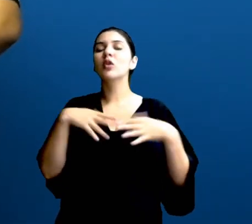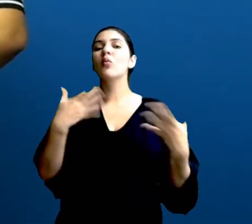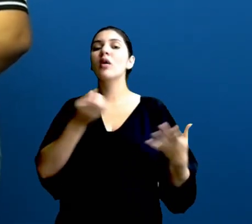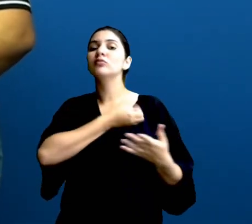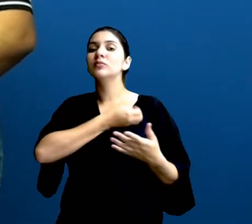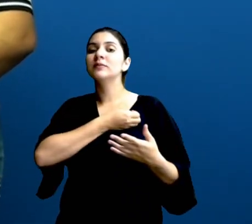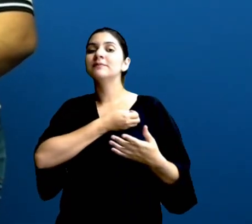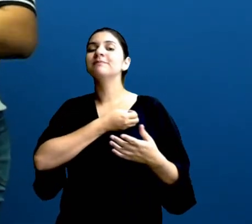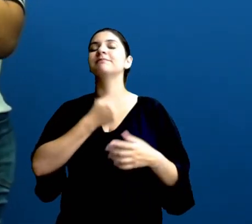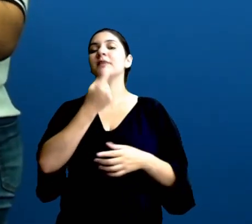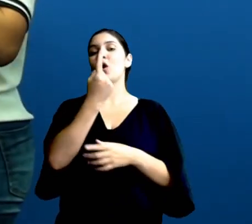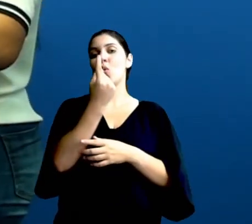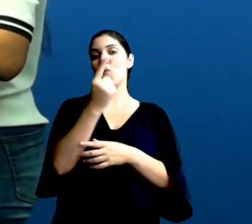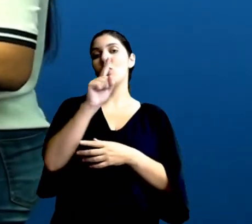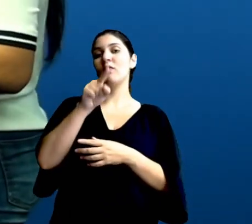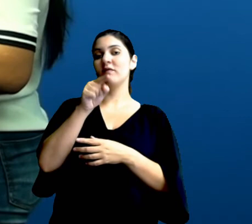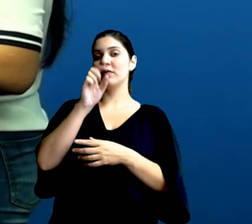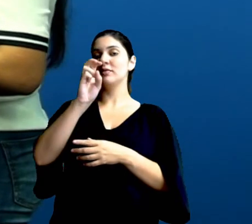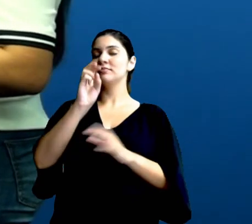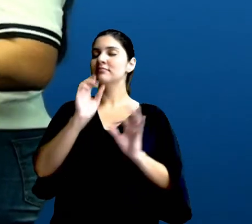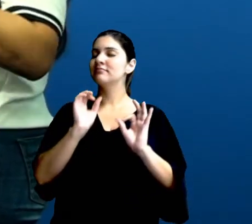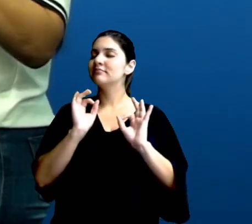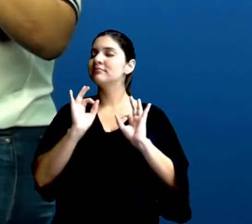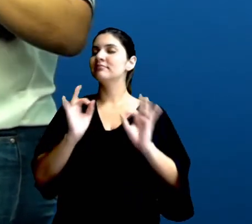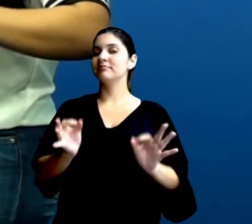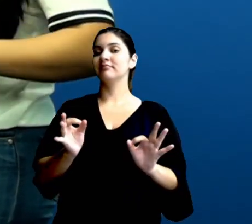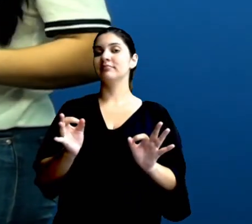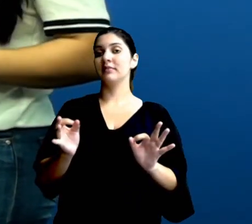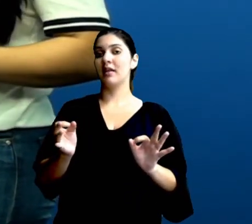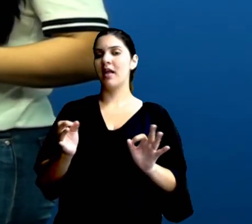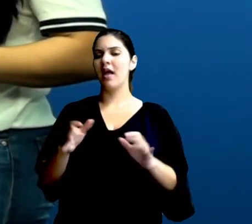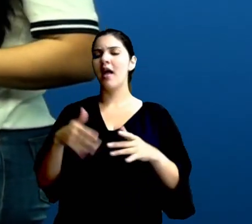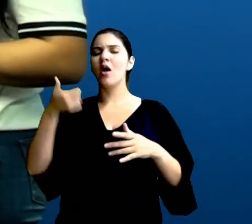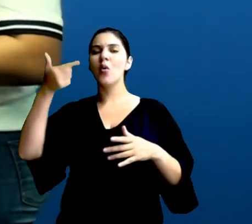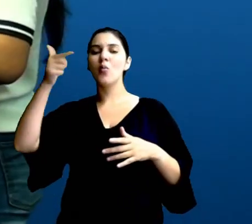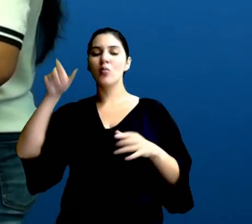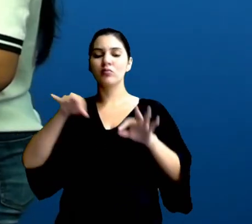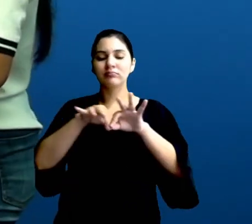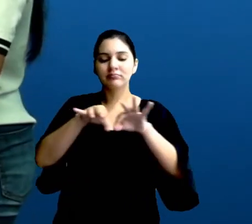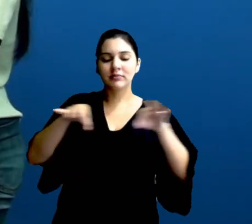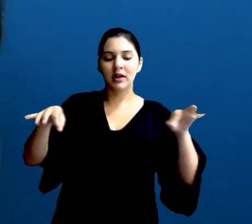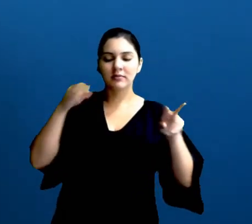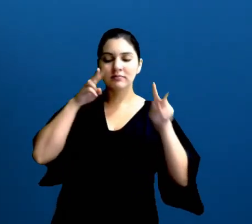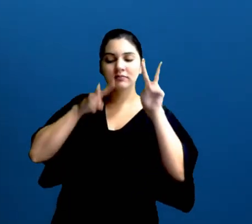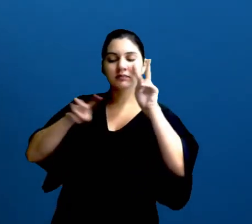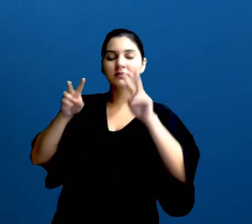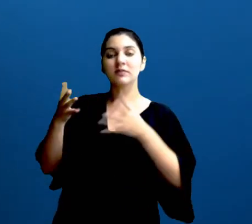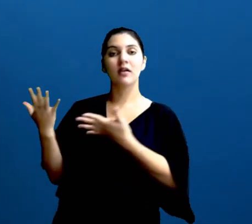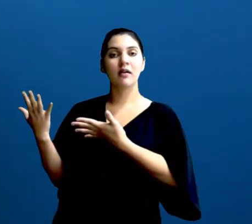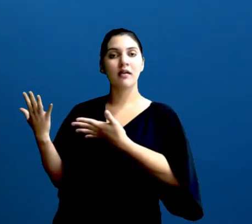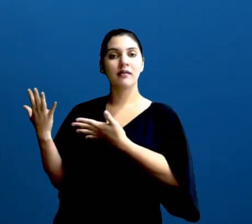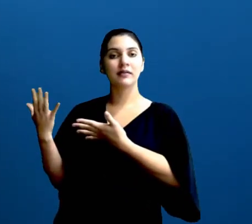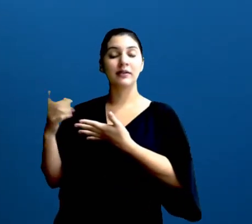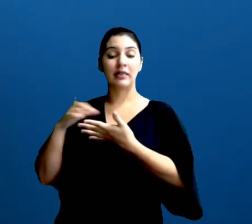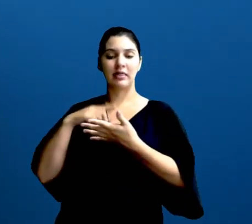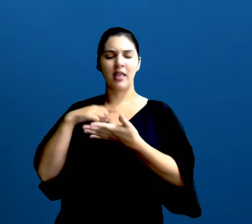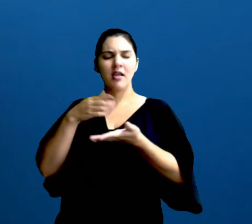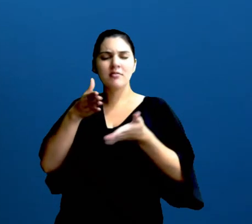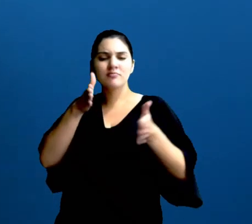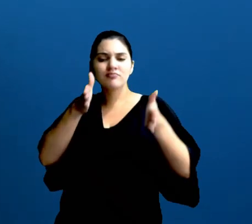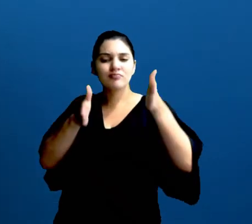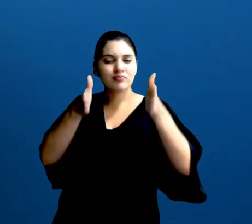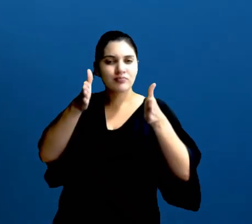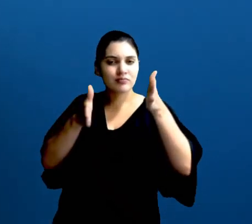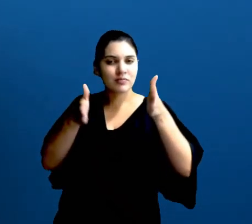A 1,5. Muito bem. Vamos para outra reta? Olha aqui. Nós temos aqui um intervalo